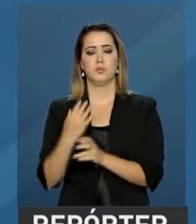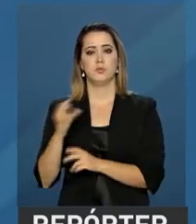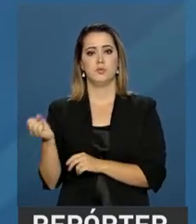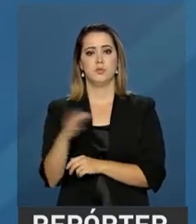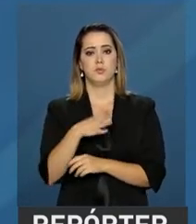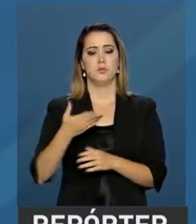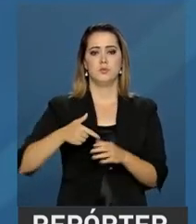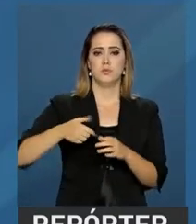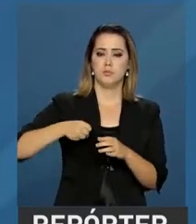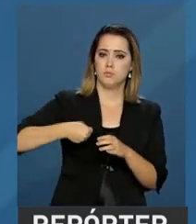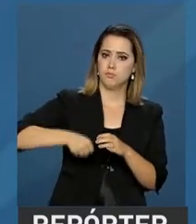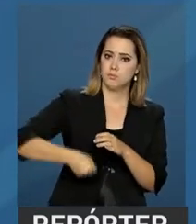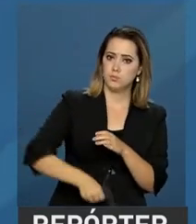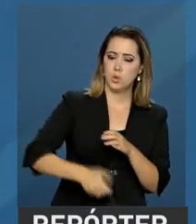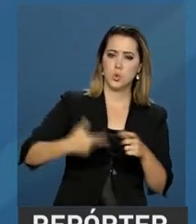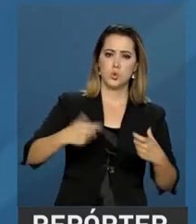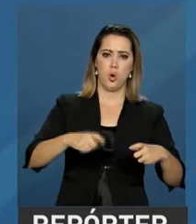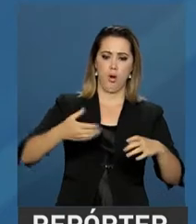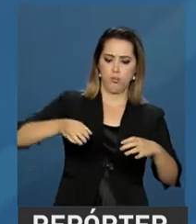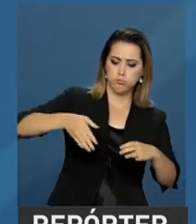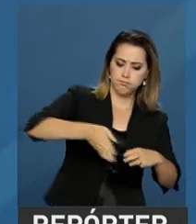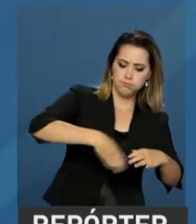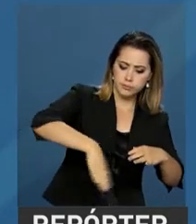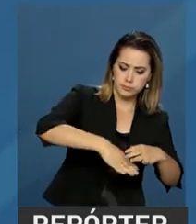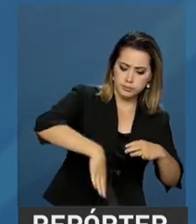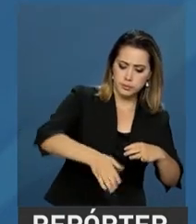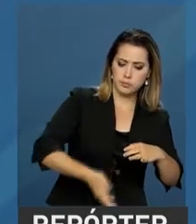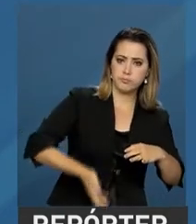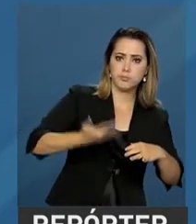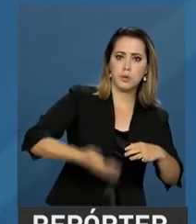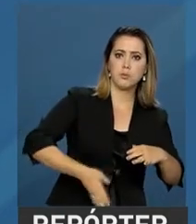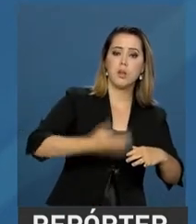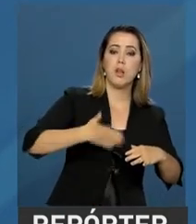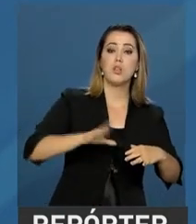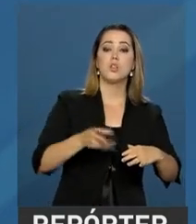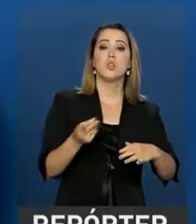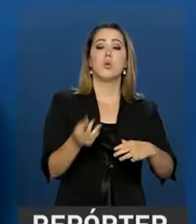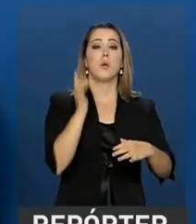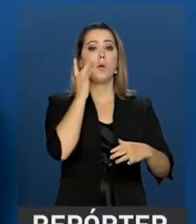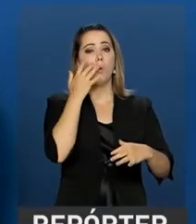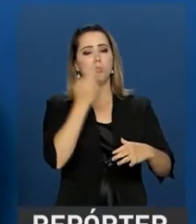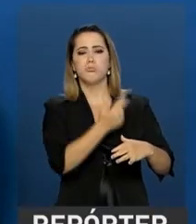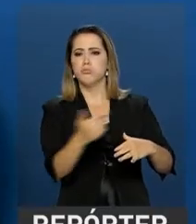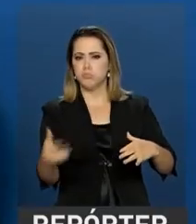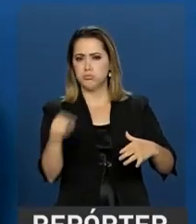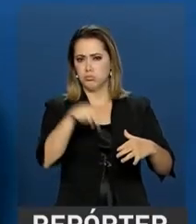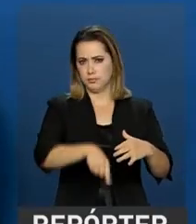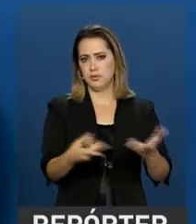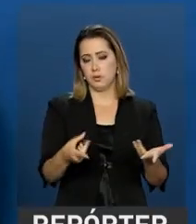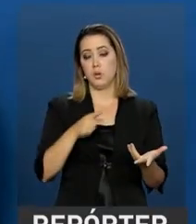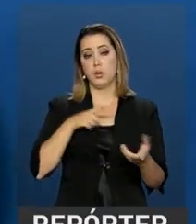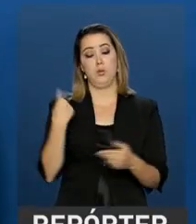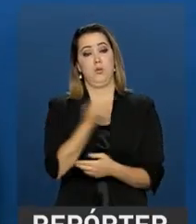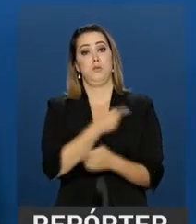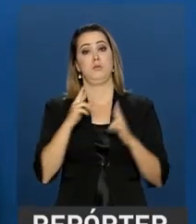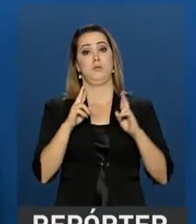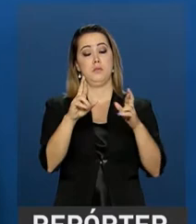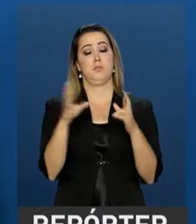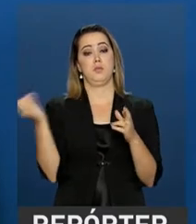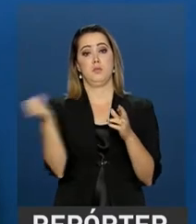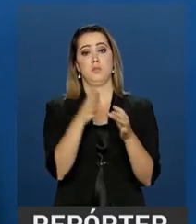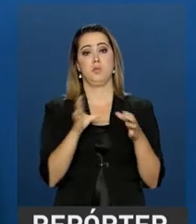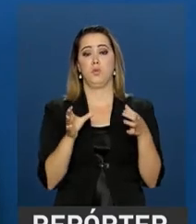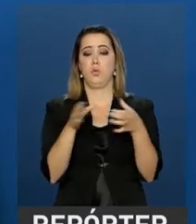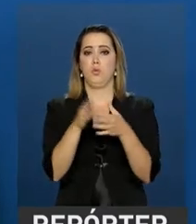de minas com esses atos se o presidente esperamos um novo ciclo virtuoso de um